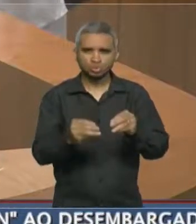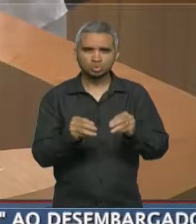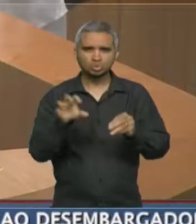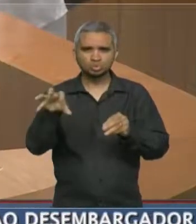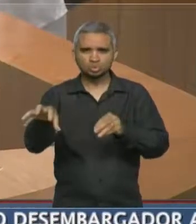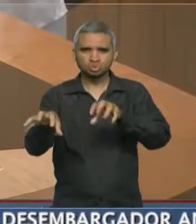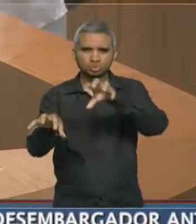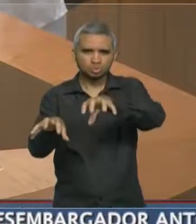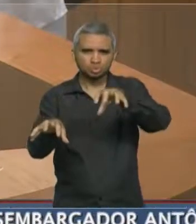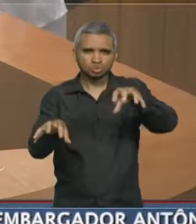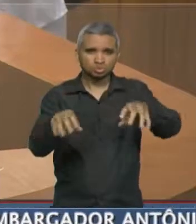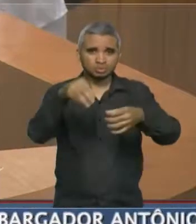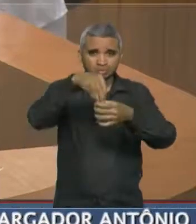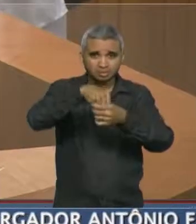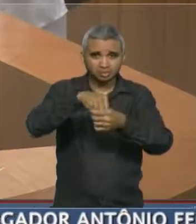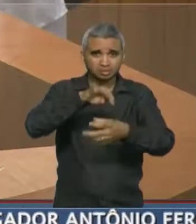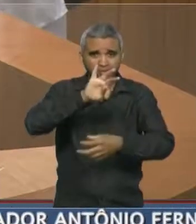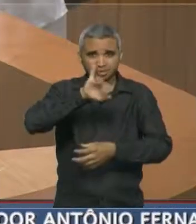repito.